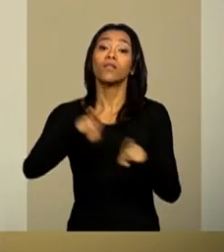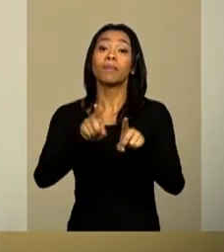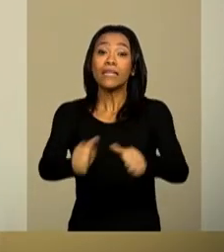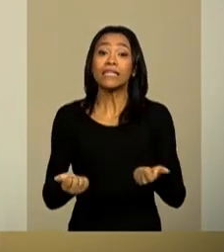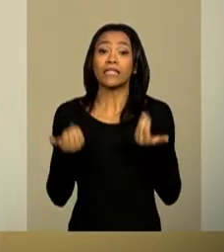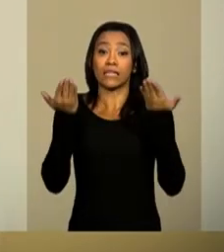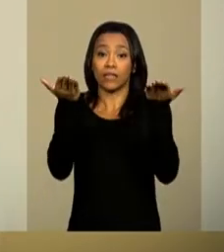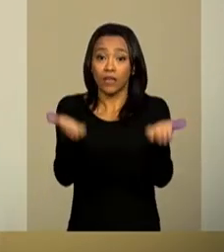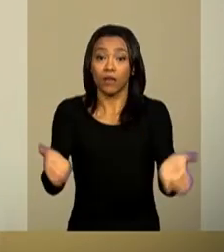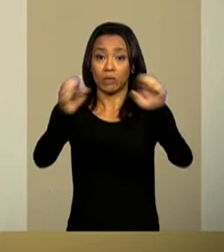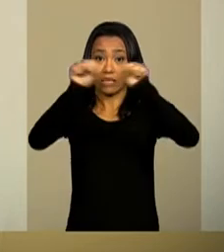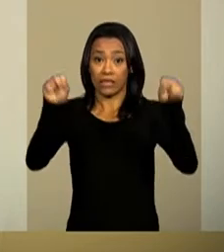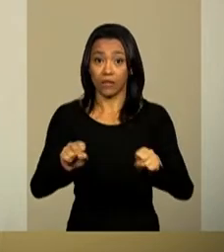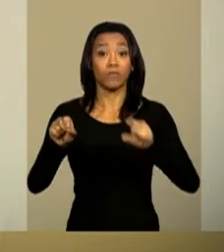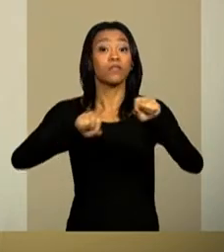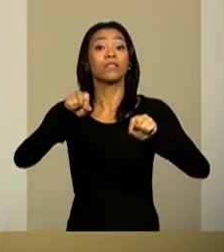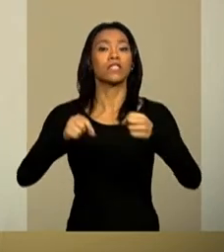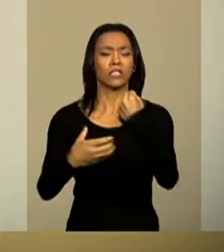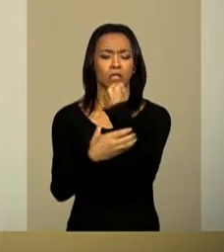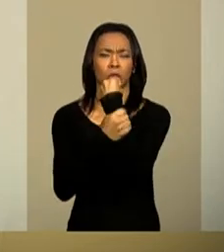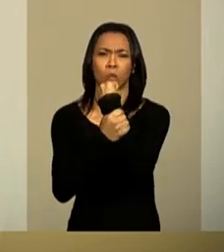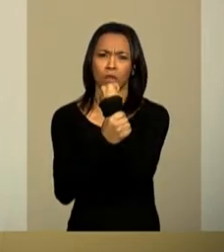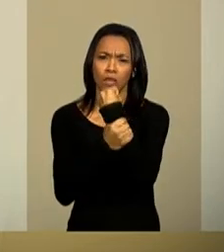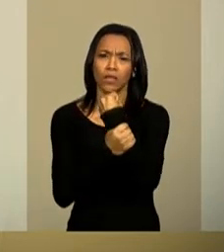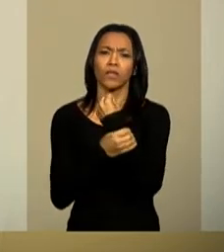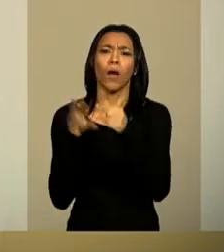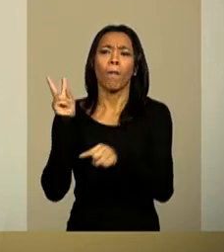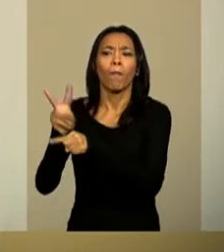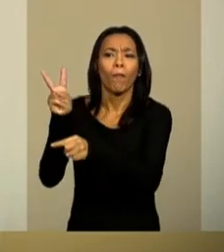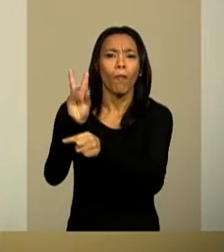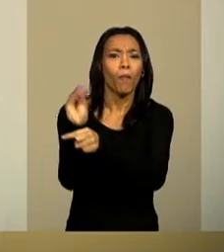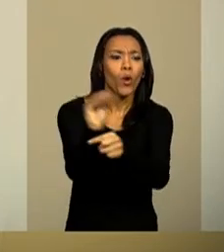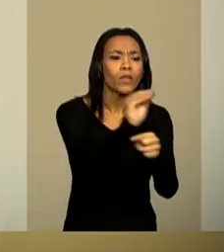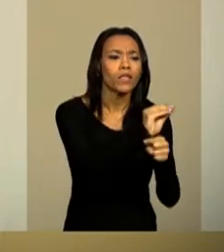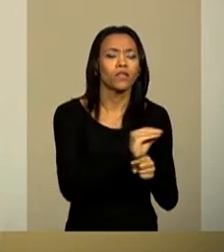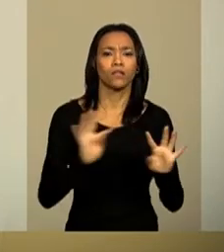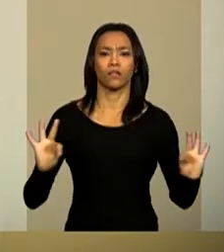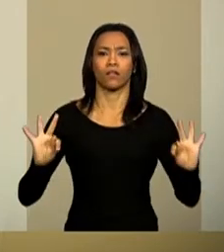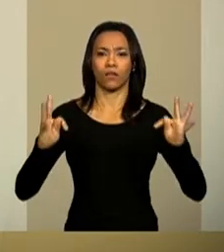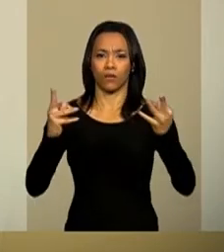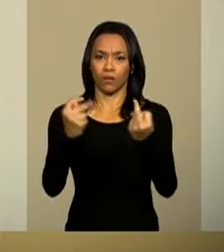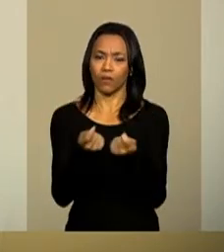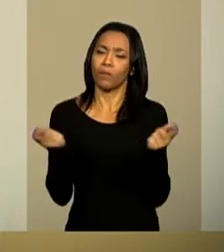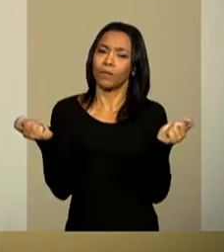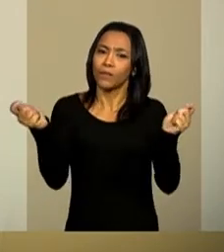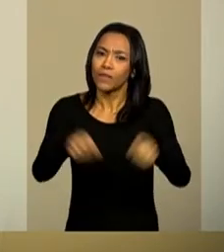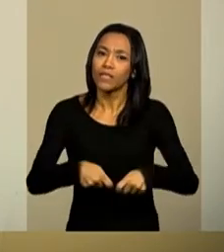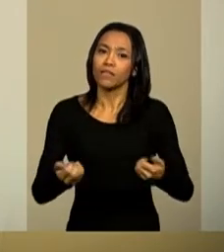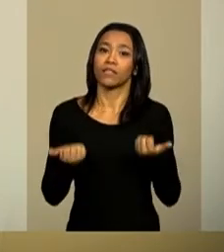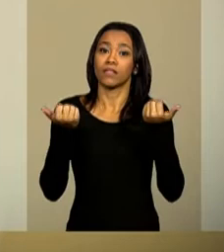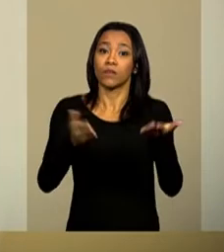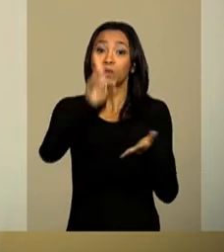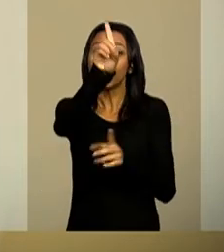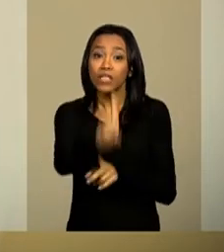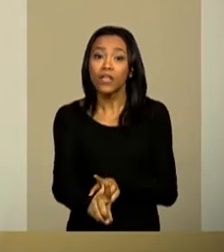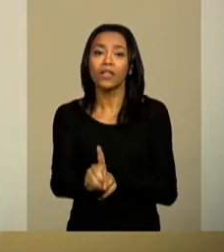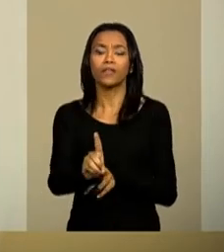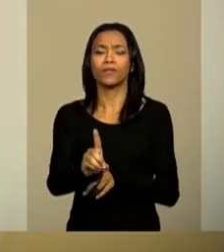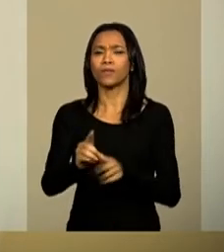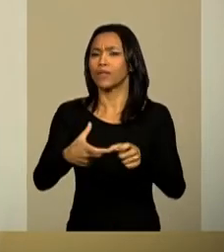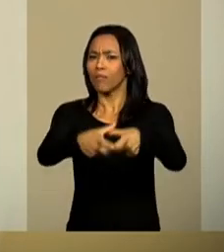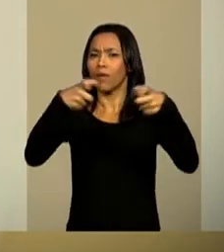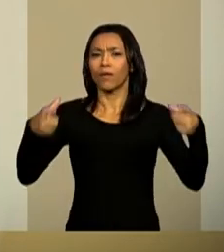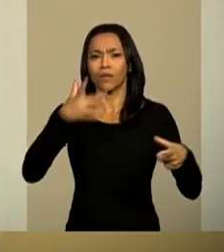um sistema de segurança capaz de proteger a todos, capaz de garantir o direito da imensa maioria